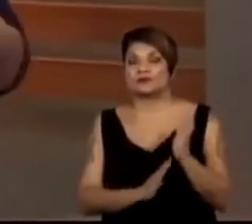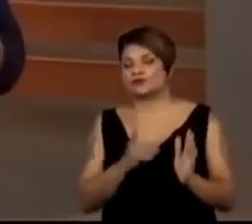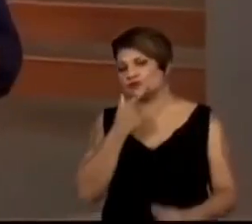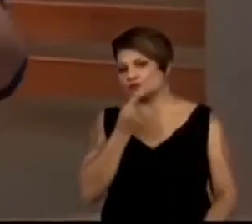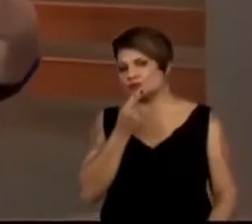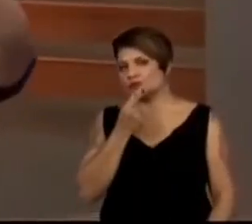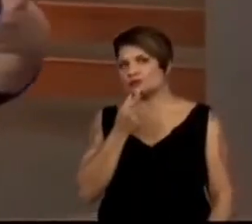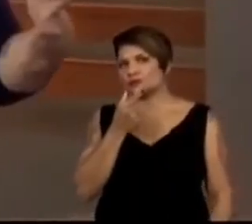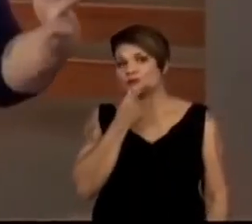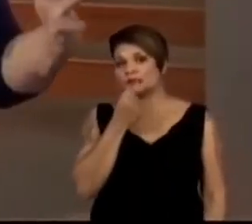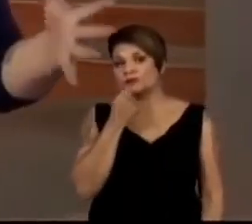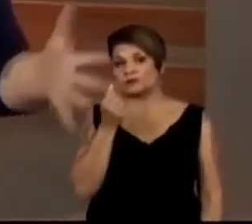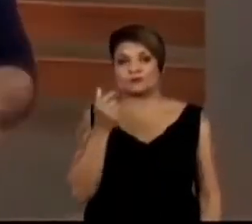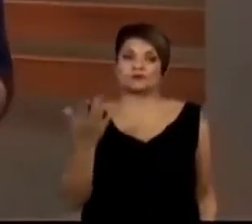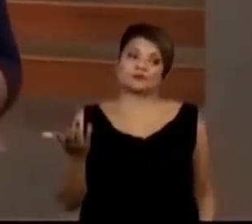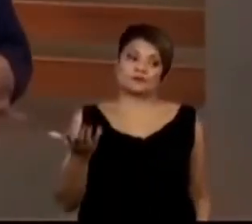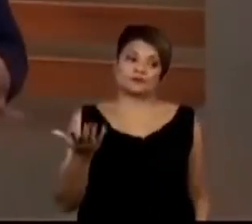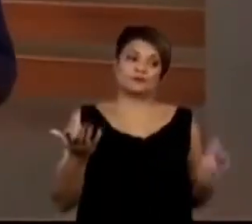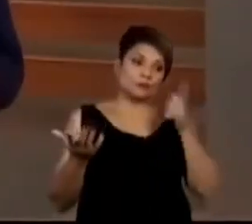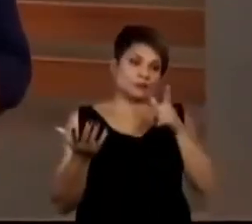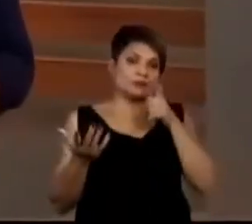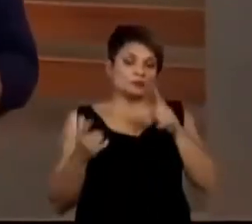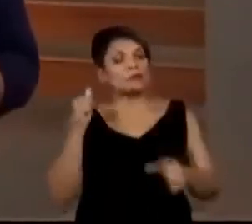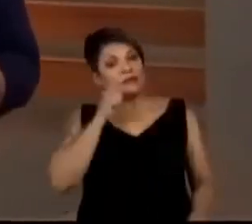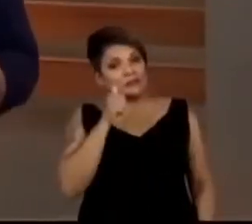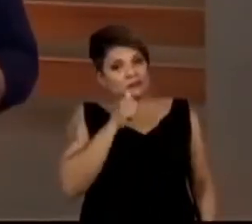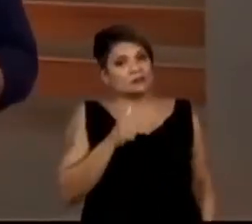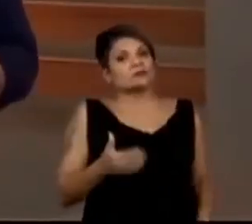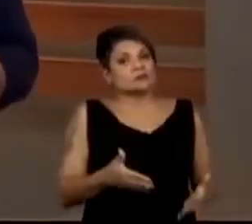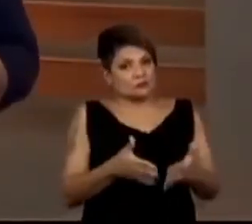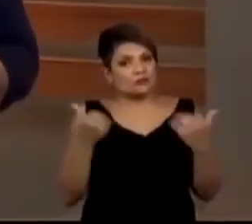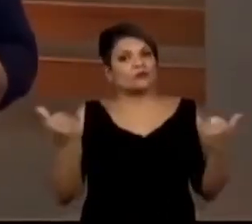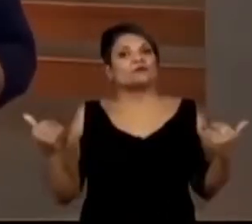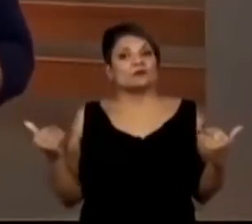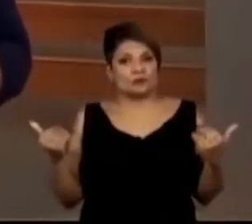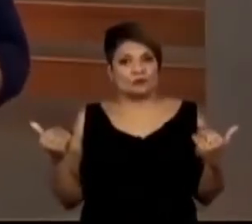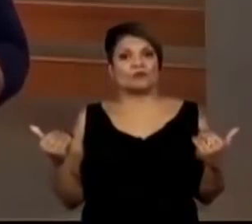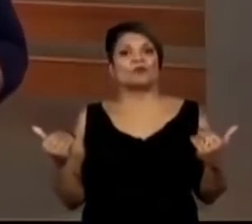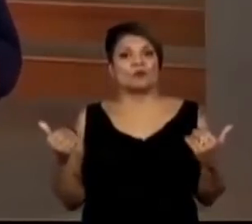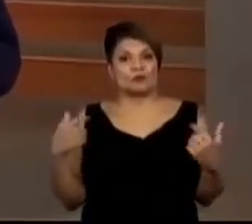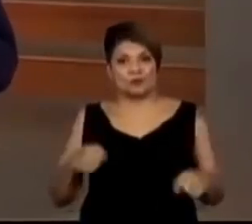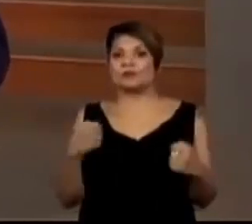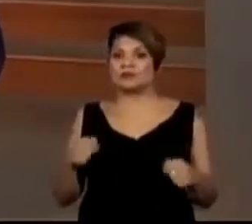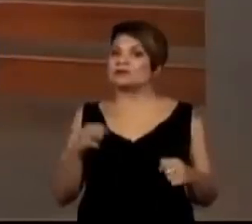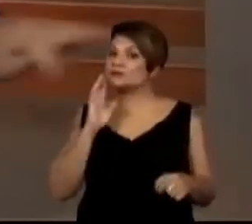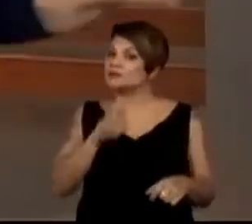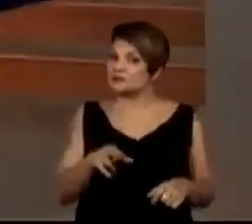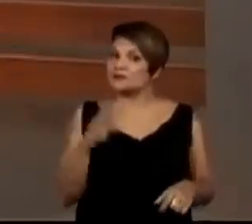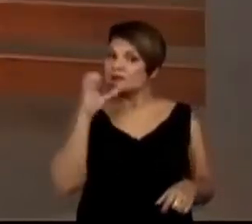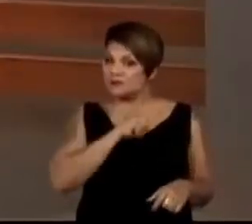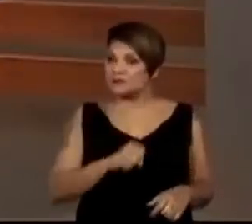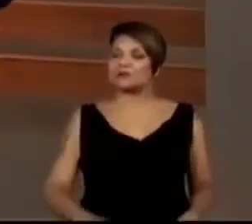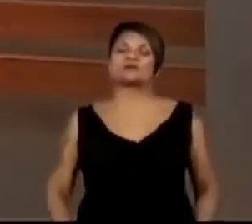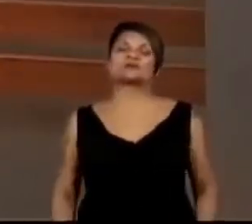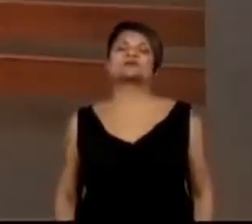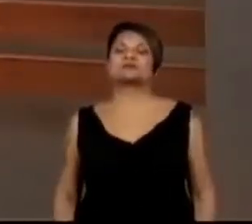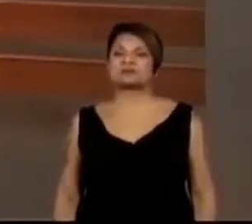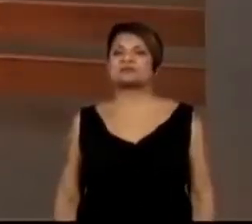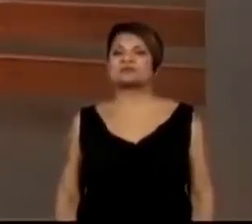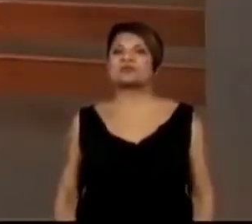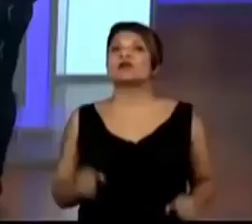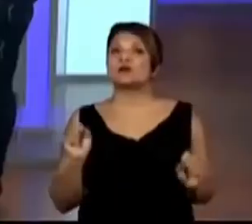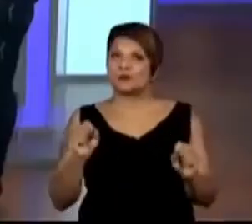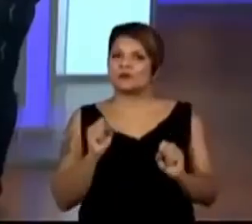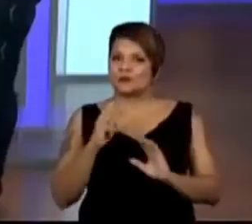né? Sim. Meninas, reajam, por favor, no movimento do que responder dentro da matemática. Pode